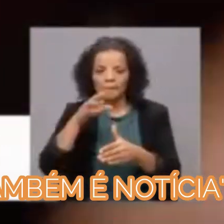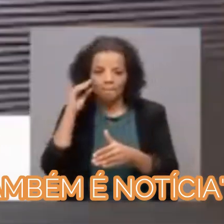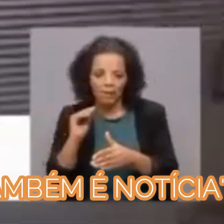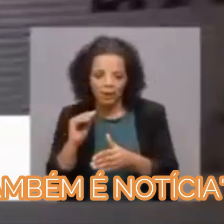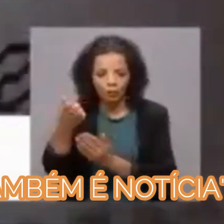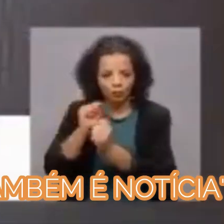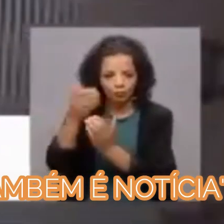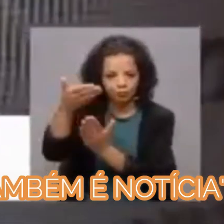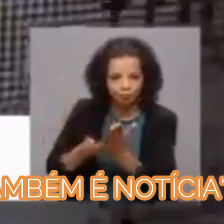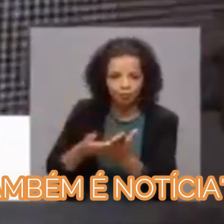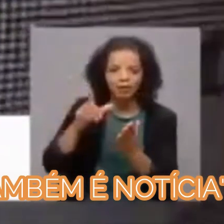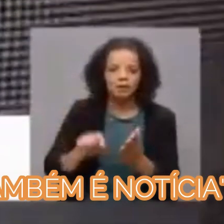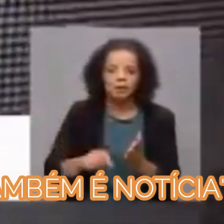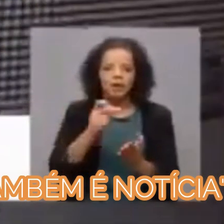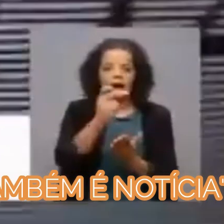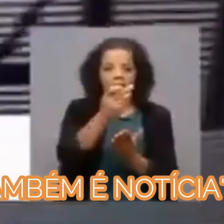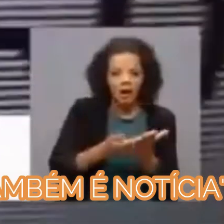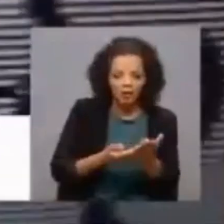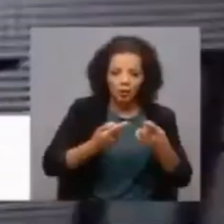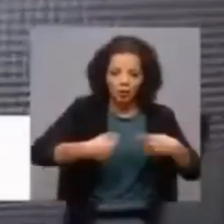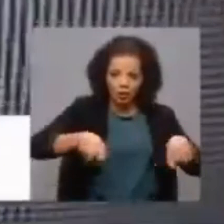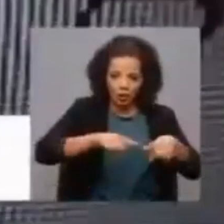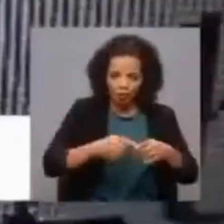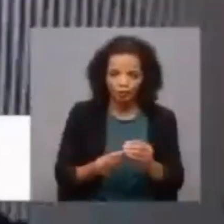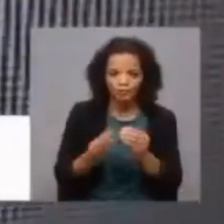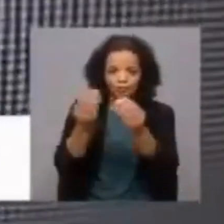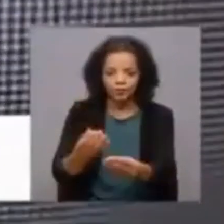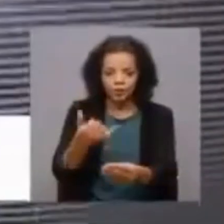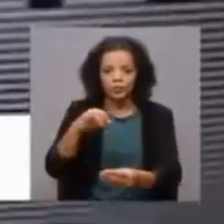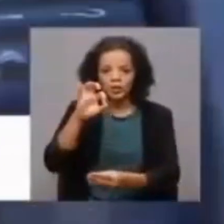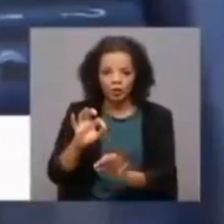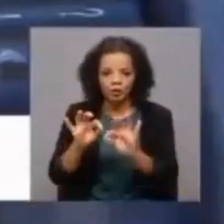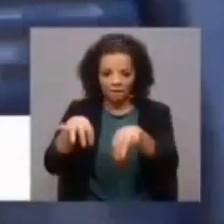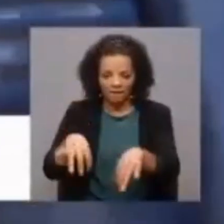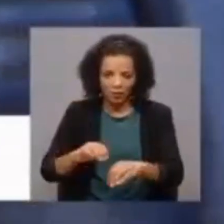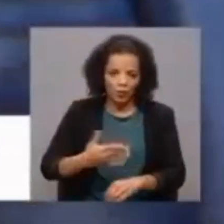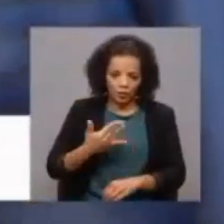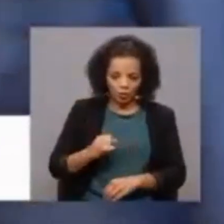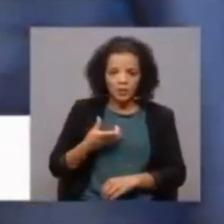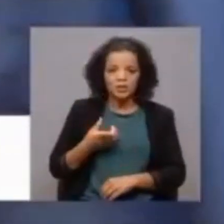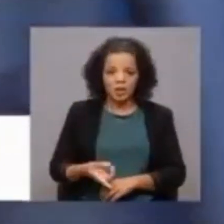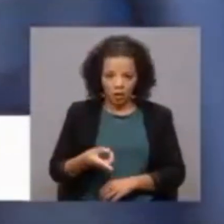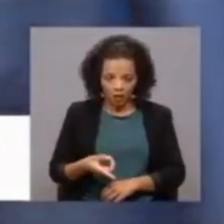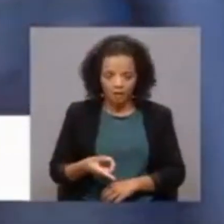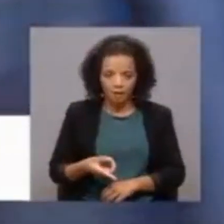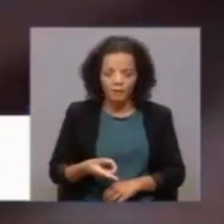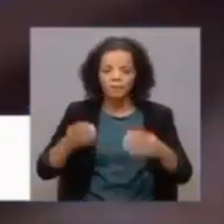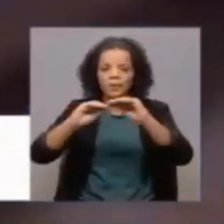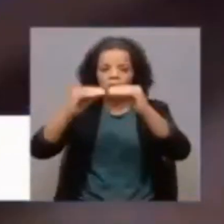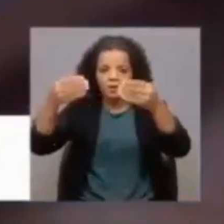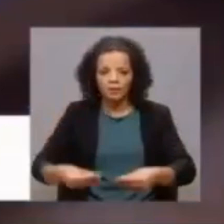e atas de reuniões que foram entregues em finais de 2018 e inícios de 2019 à Plataforma